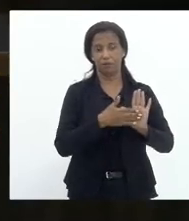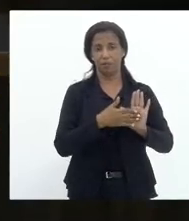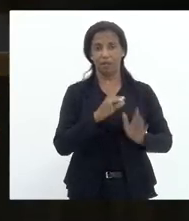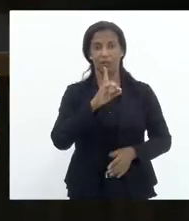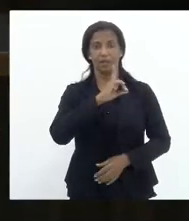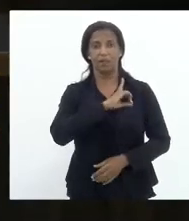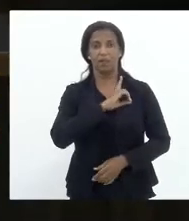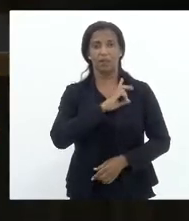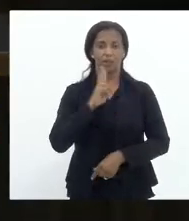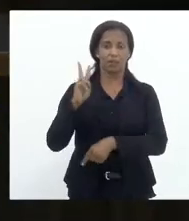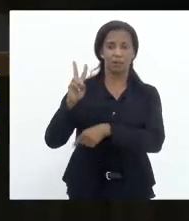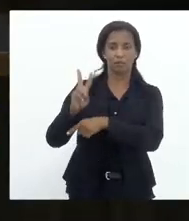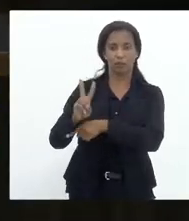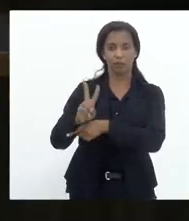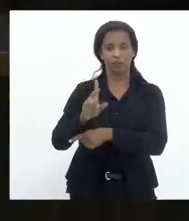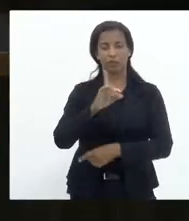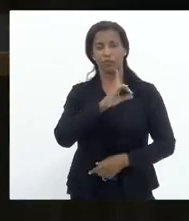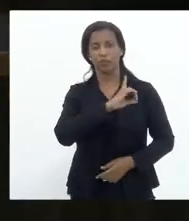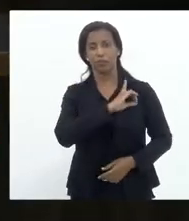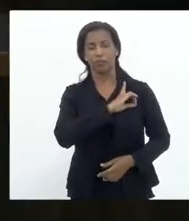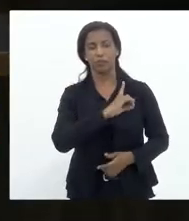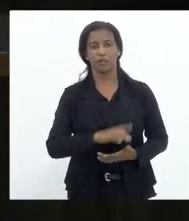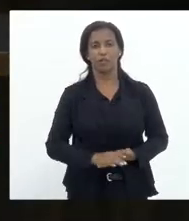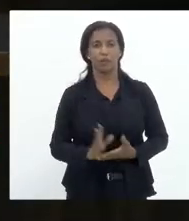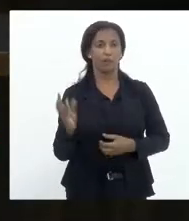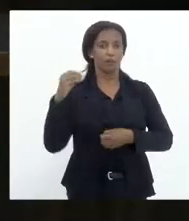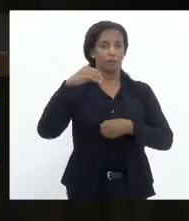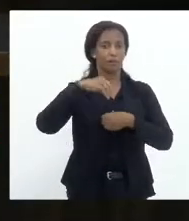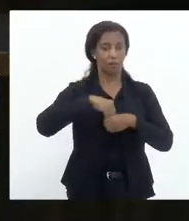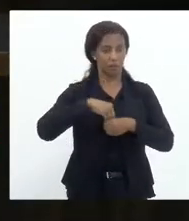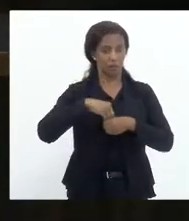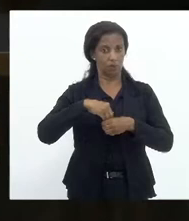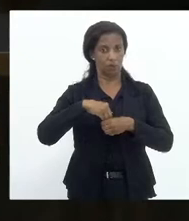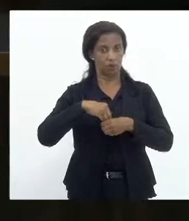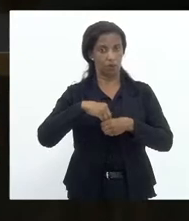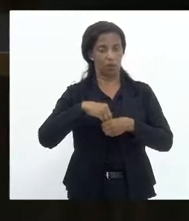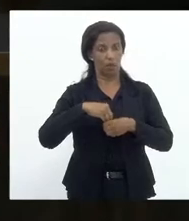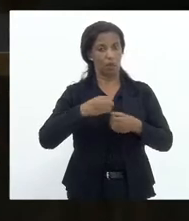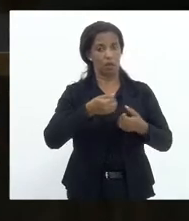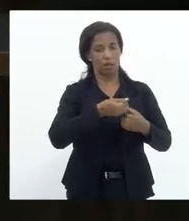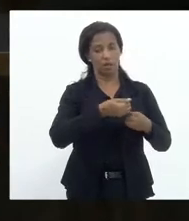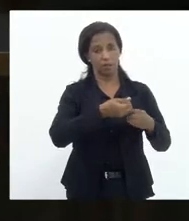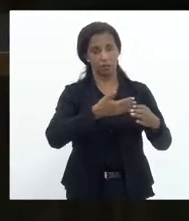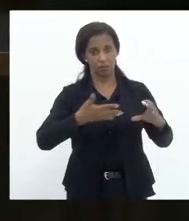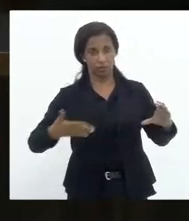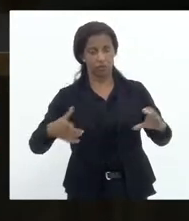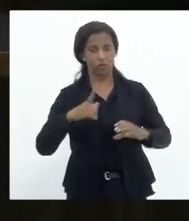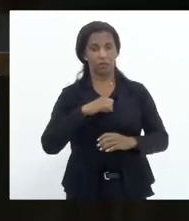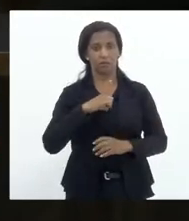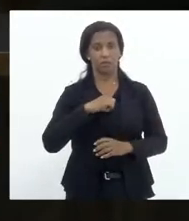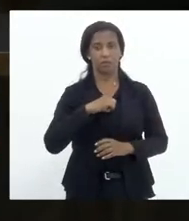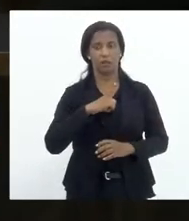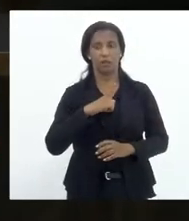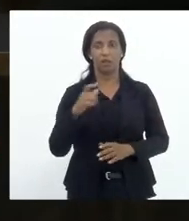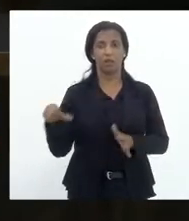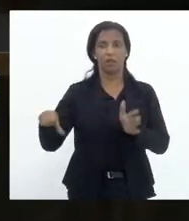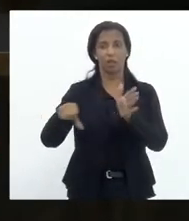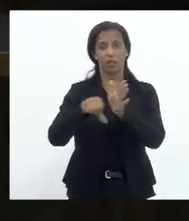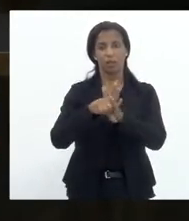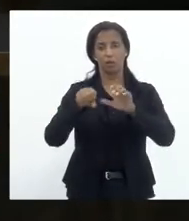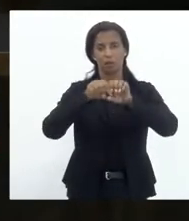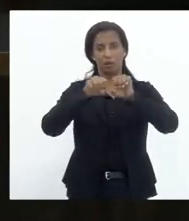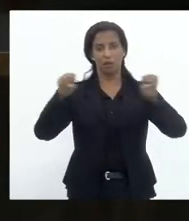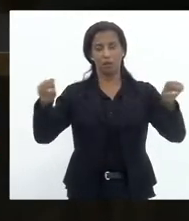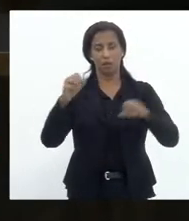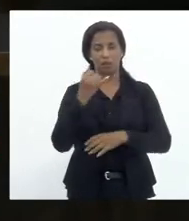delegacia de defesa dos serviços Delegados para incluir dentre as atribuições que lhe são conferidas a de apurar o crime de